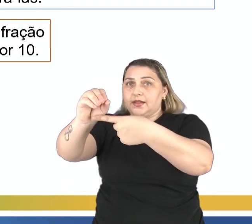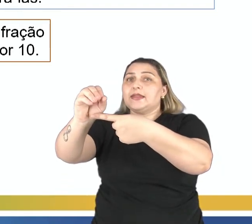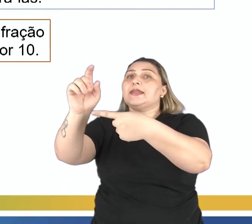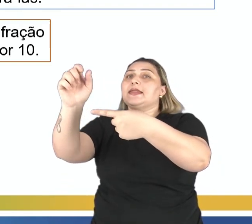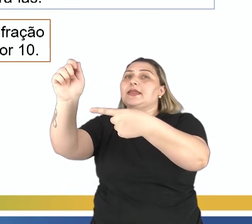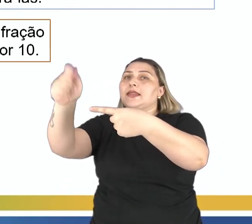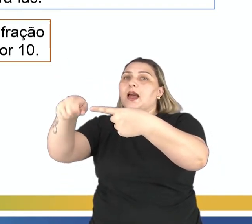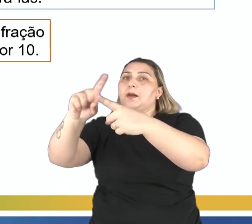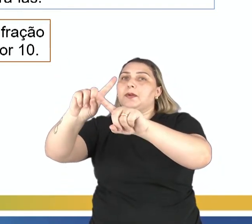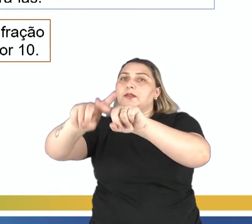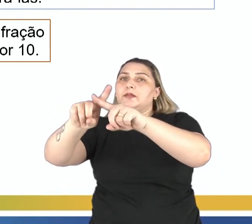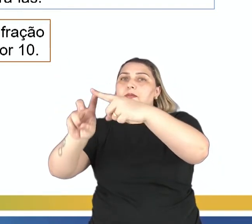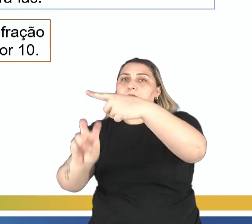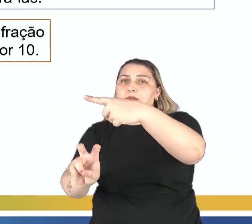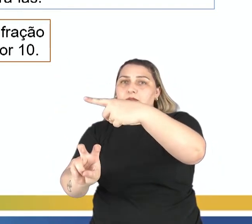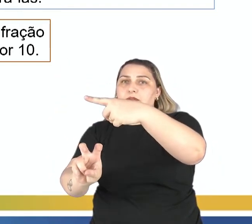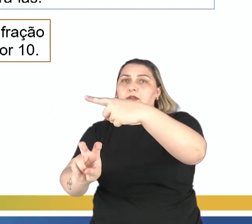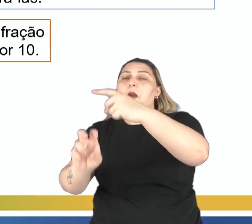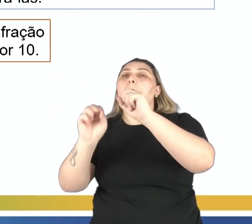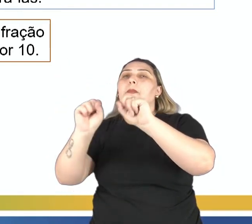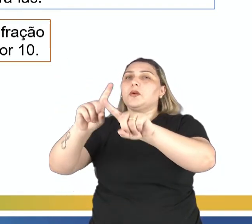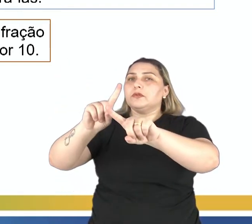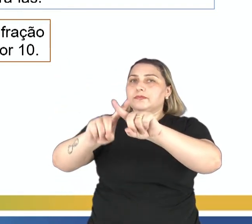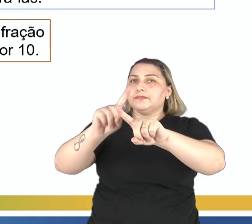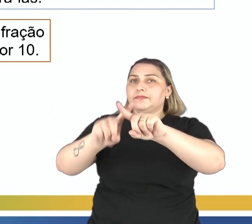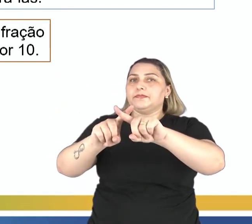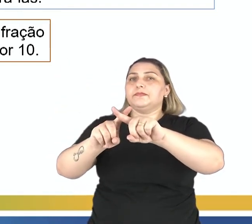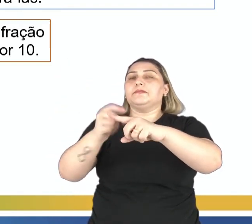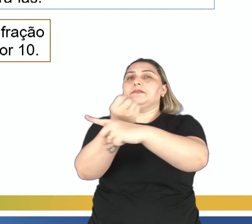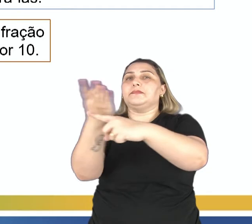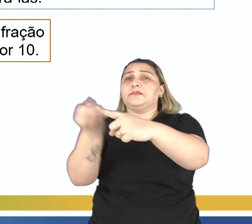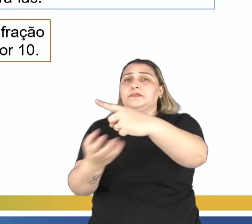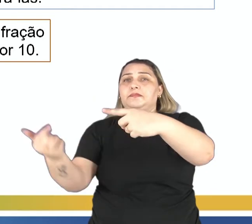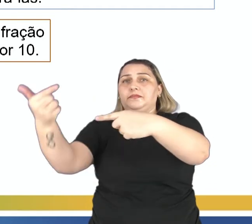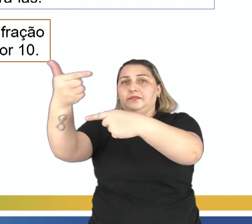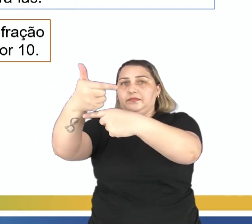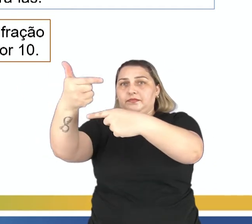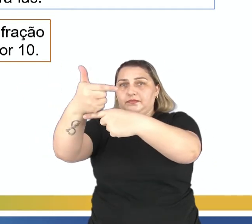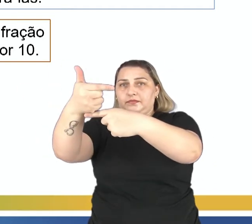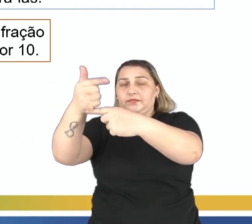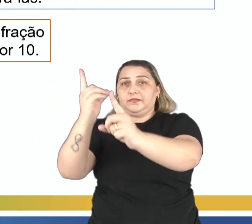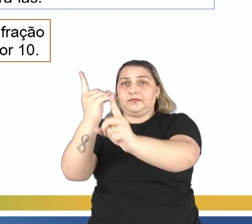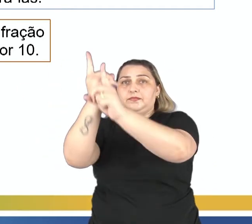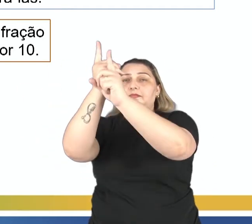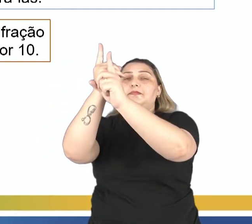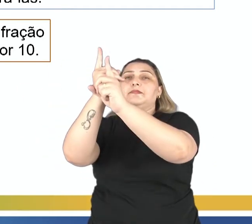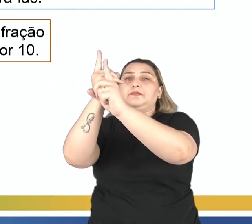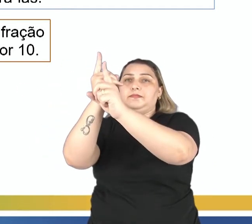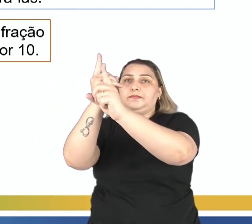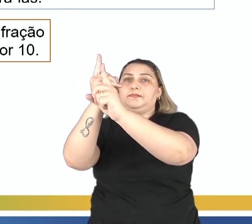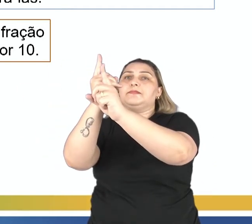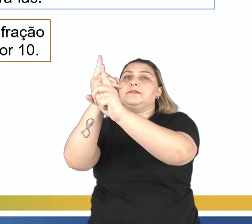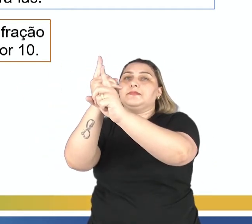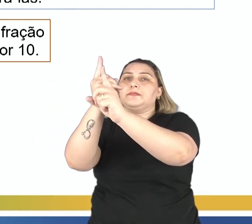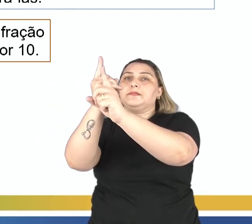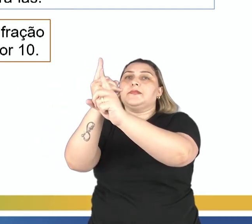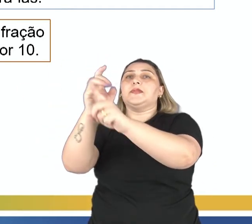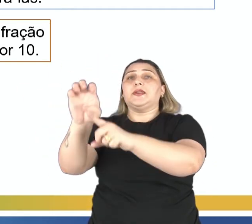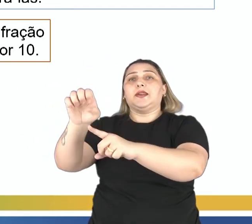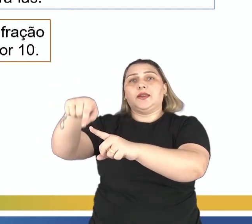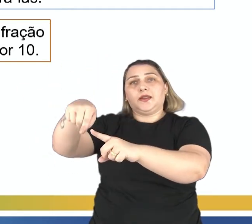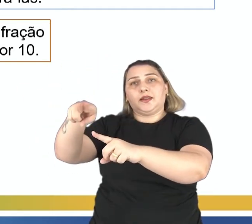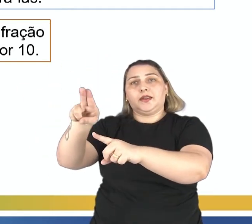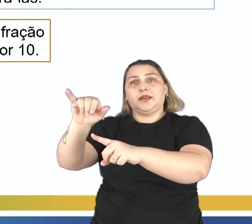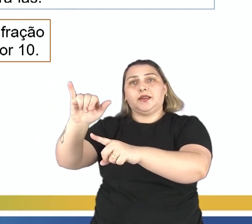múltiplo de 5. Podemos multiplicar a primeira fração por 2 e encontrar a equivalente de 3/5